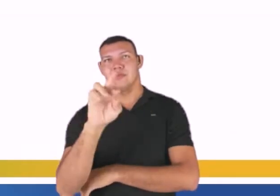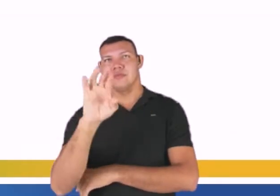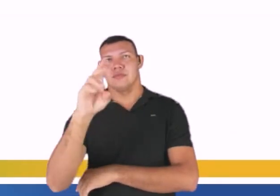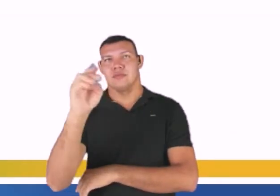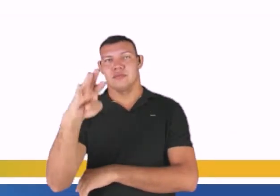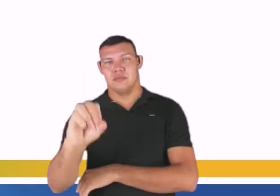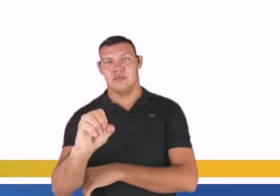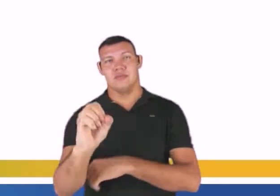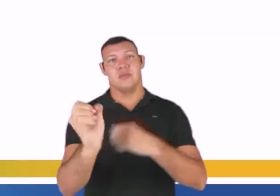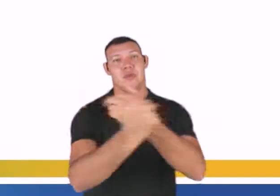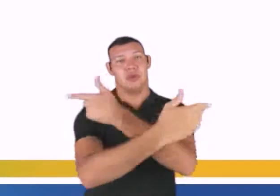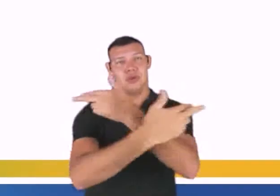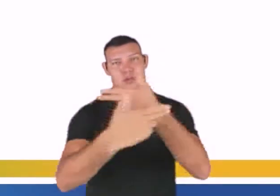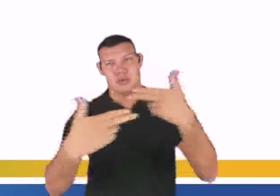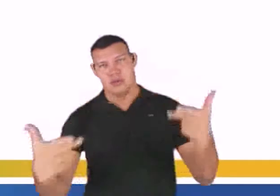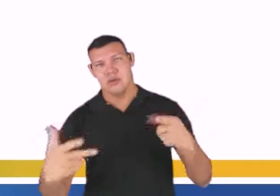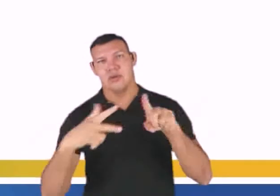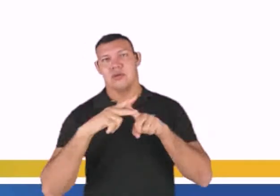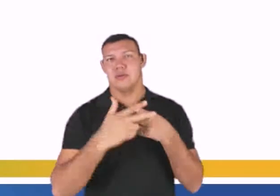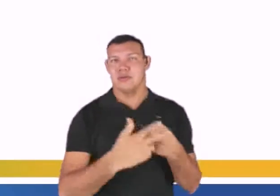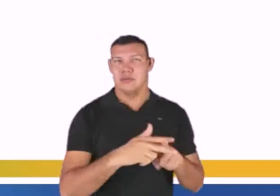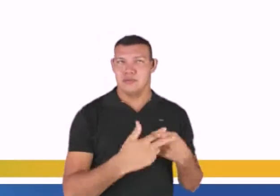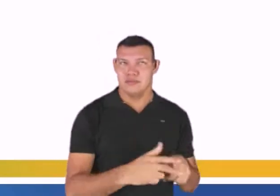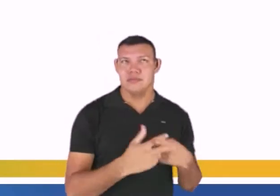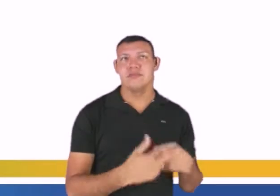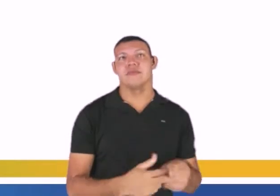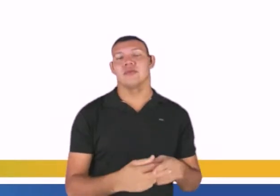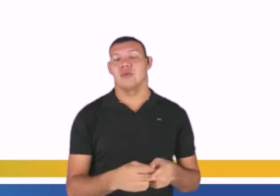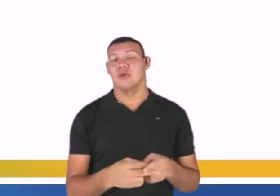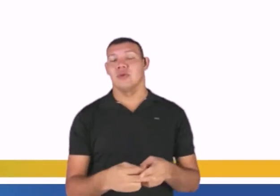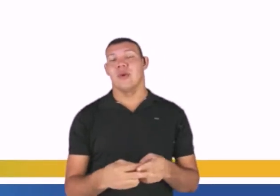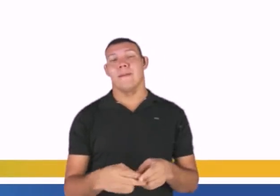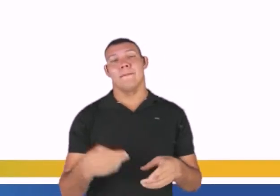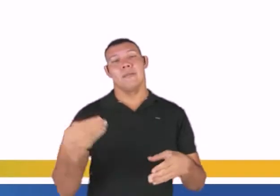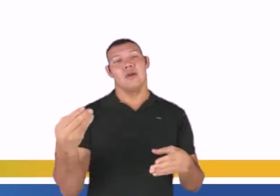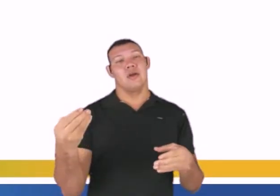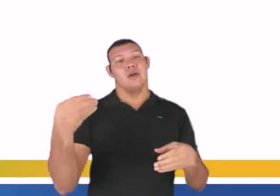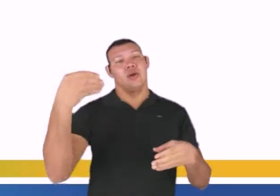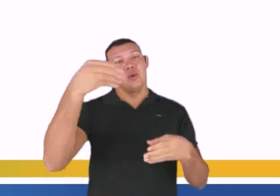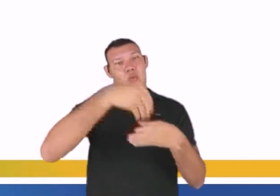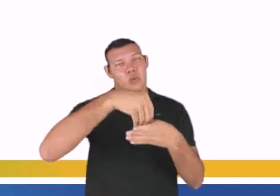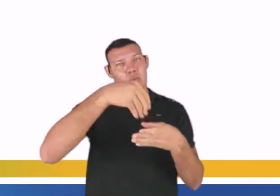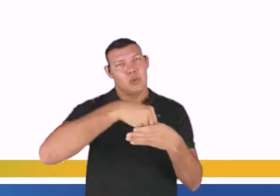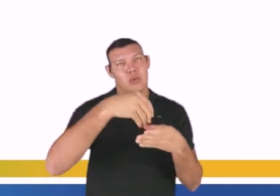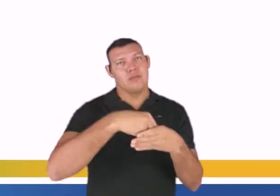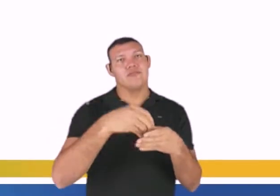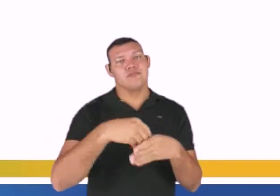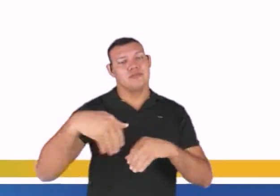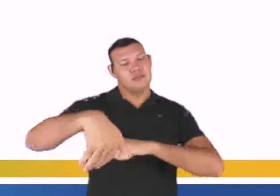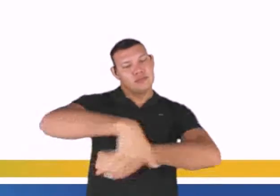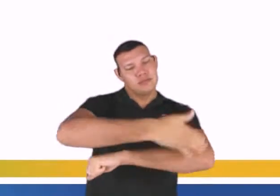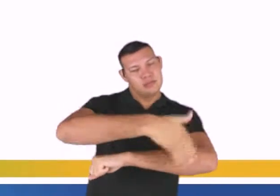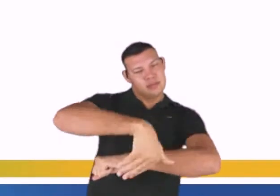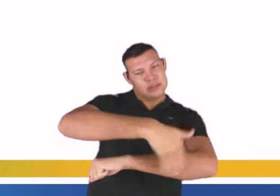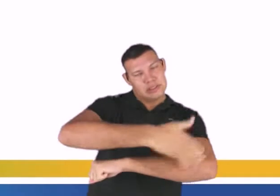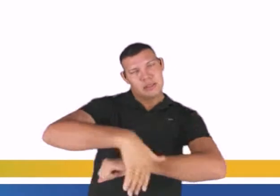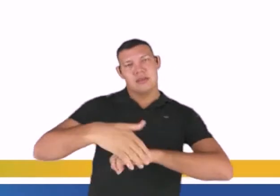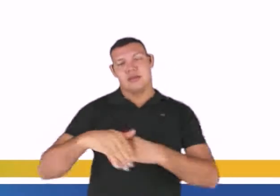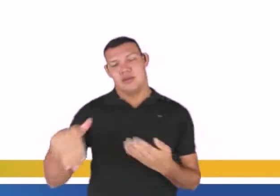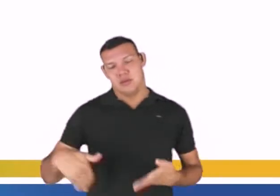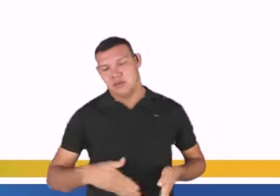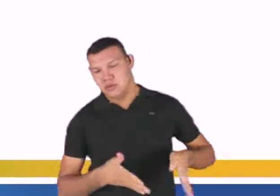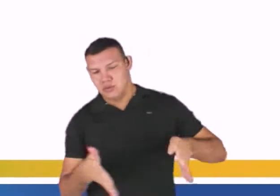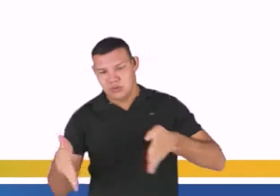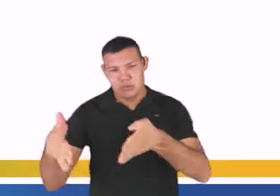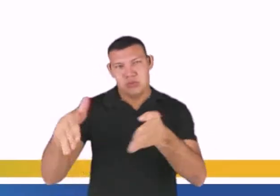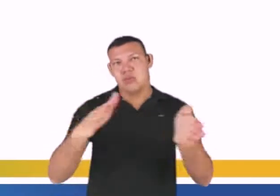a objetos, equipamentos instalados em ruas ou também em estradas, com objetivos diversos, mas